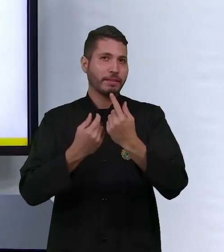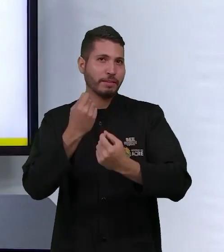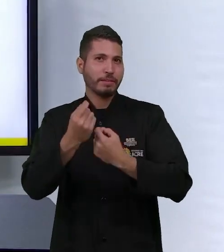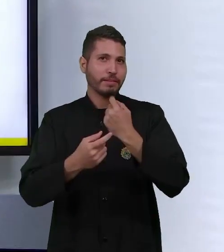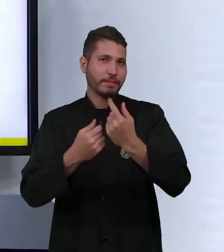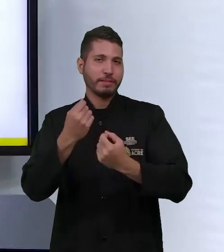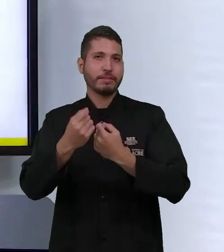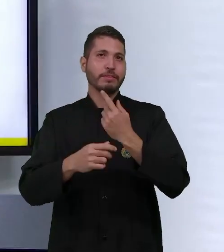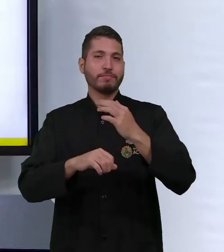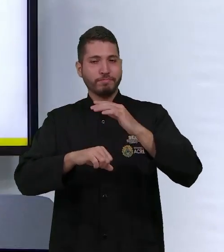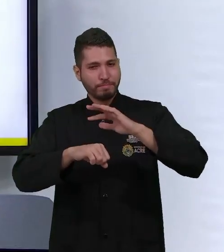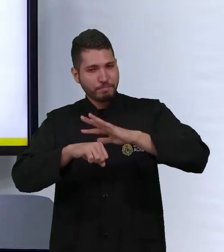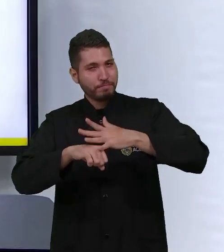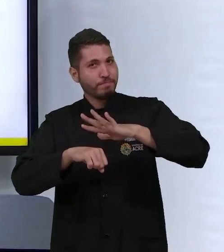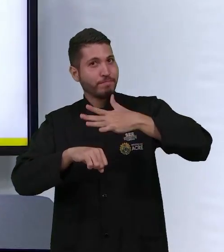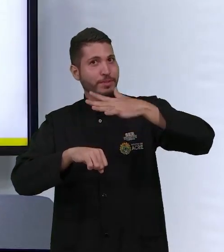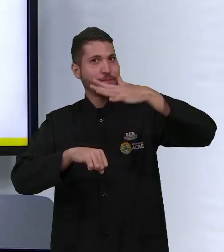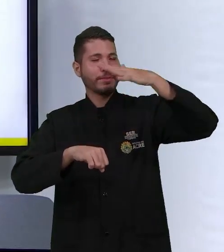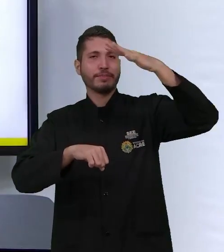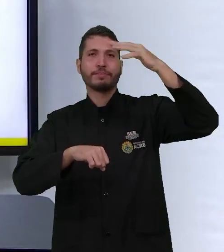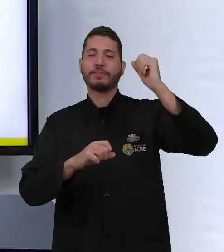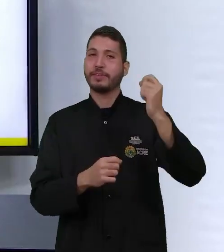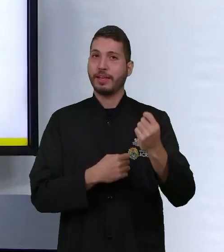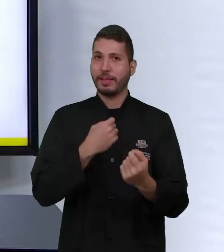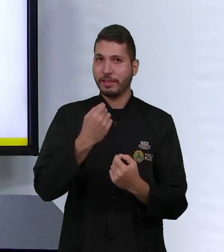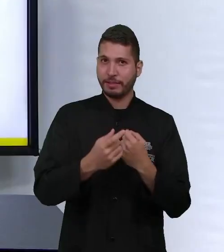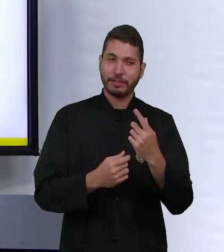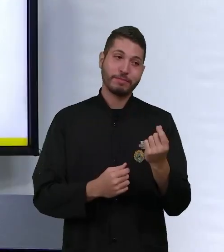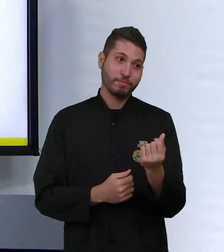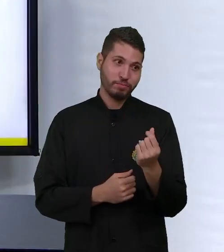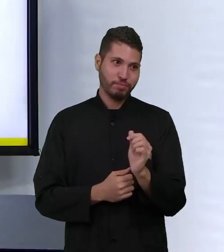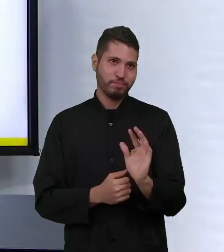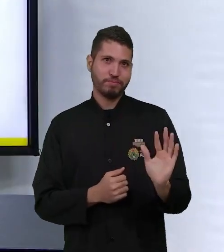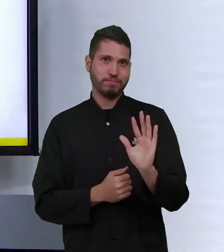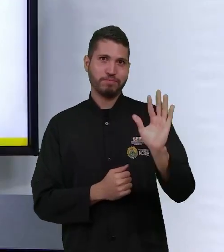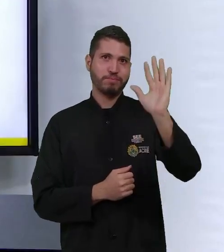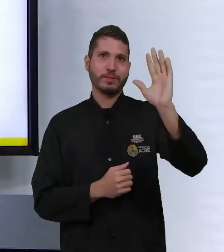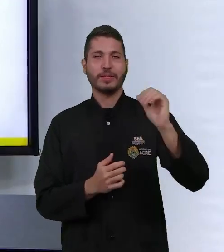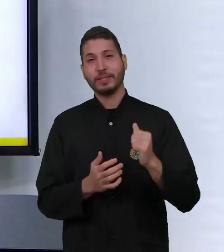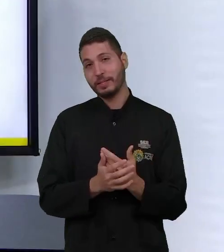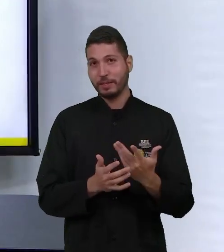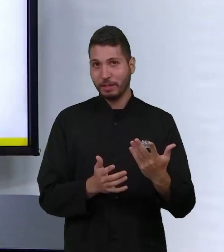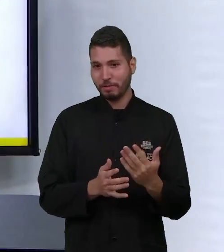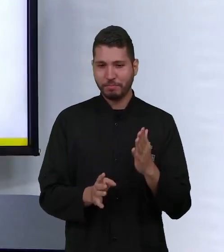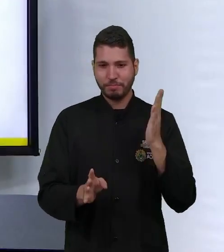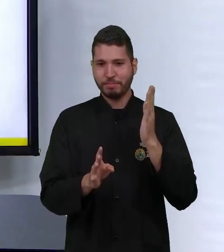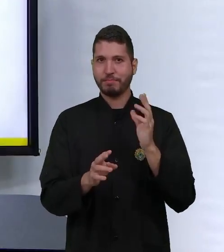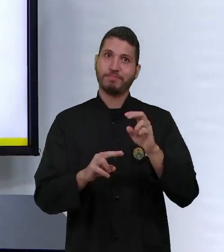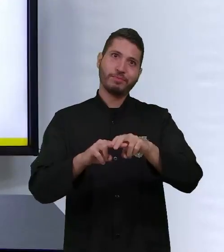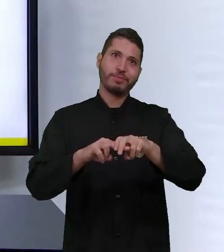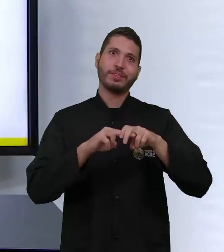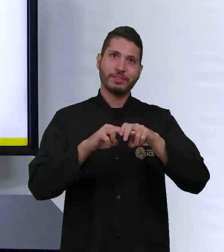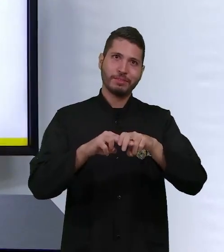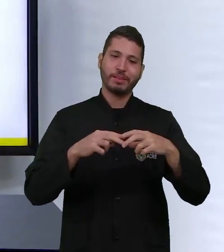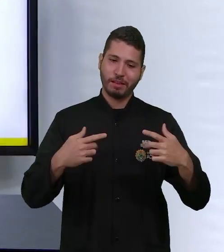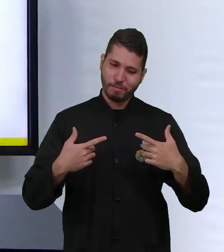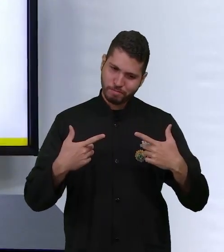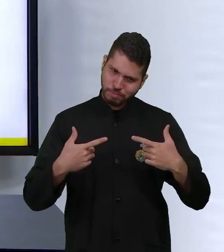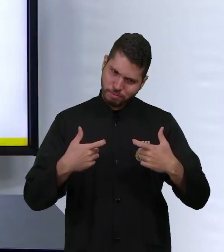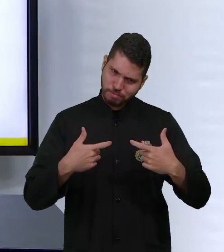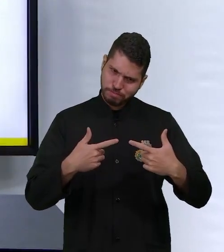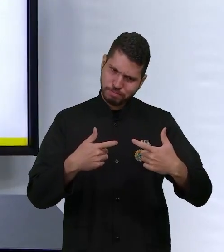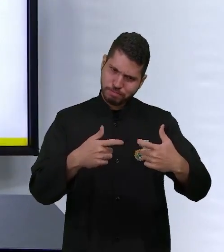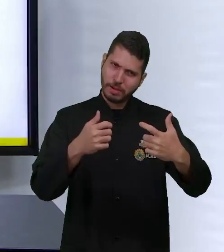são caríssimos e raríssimos, o próprio nome já diz. É motivo de guerra entre a Rússia e a Ucrânia, as